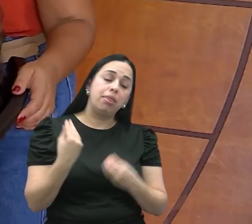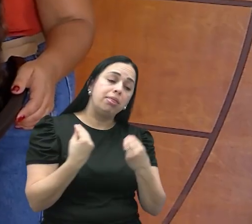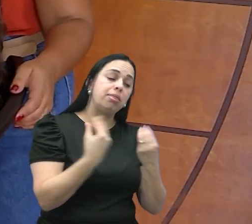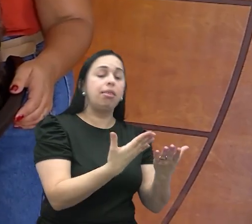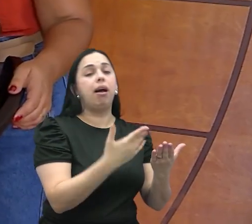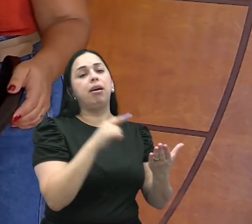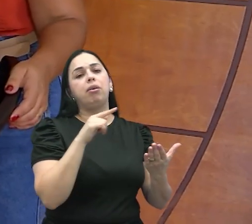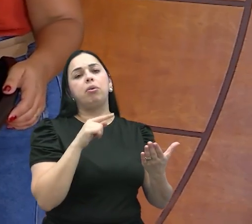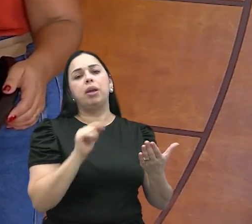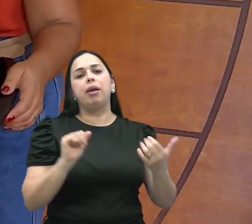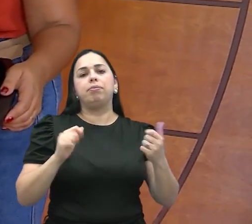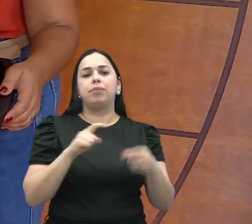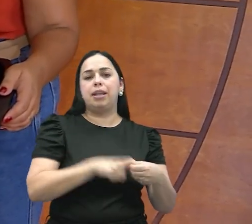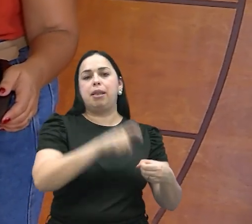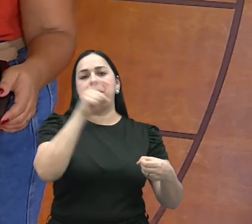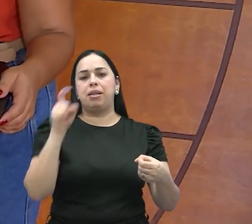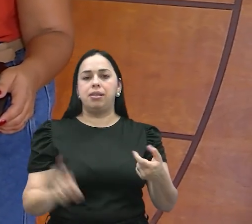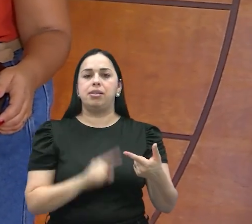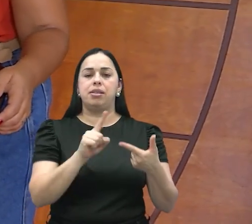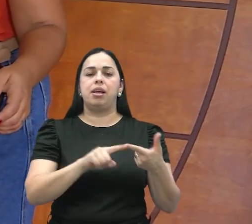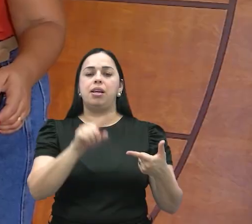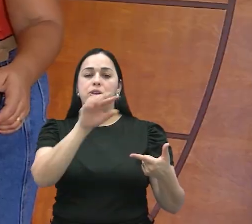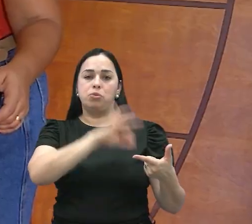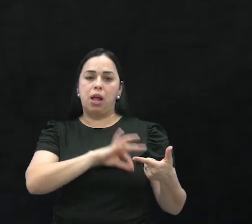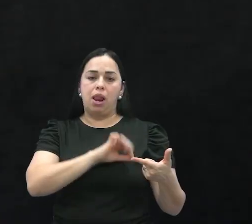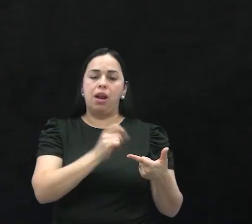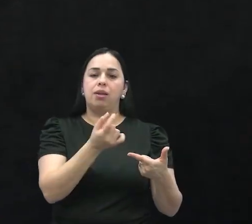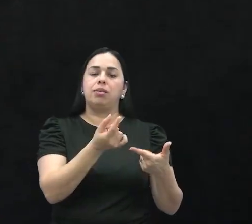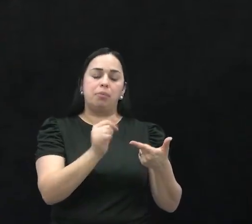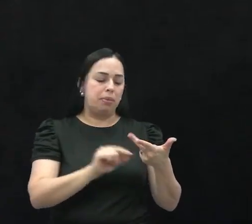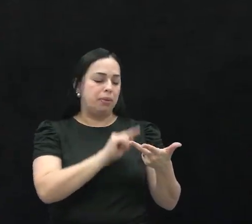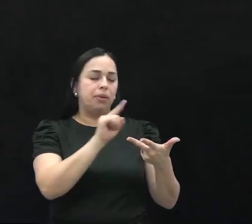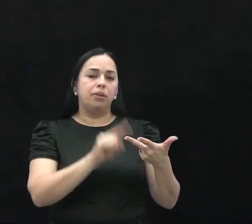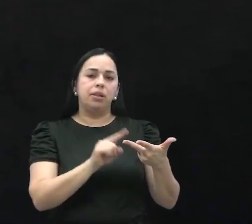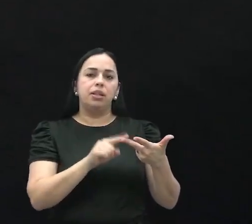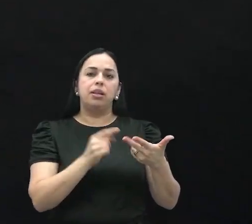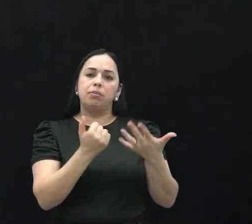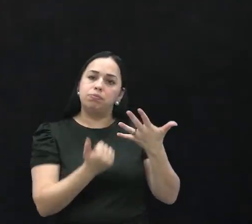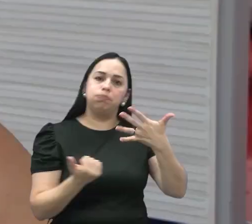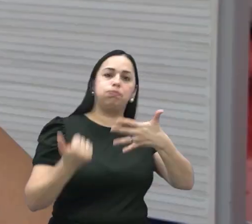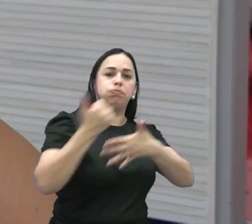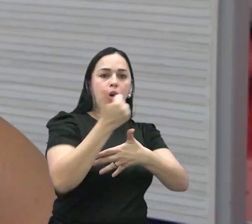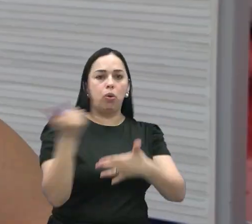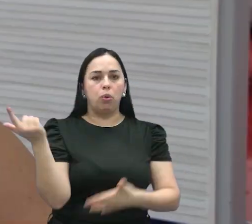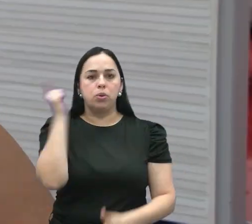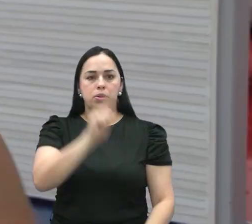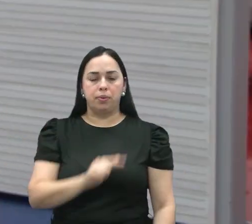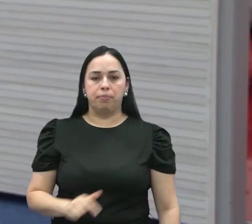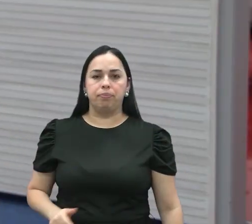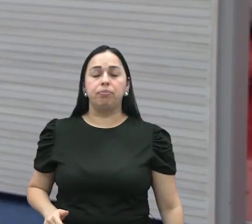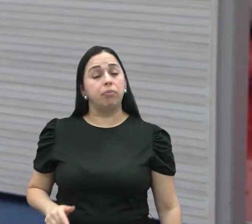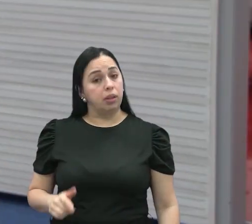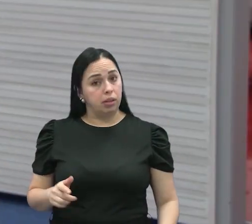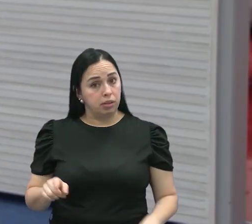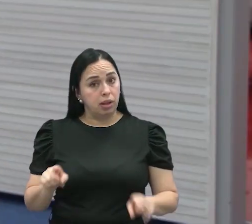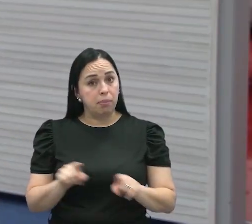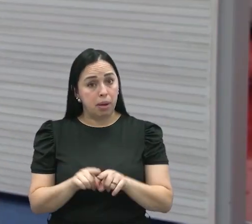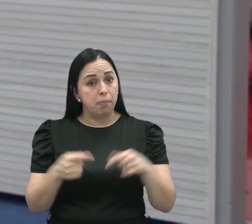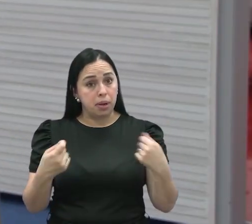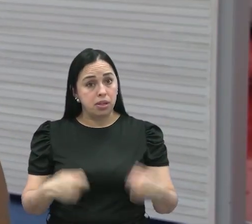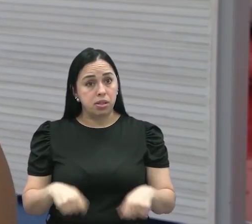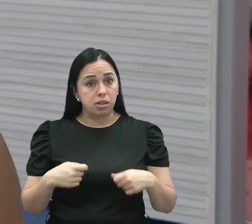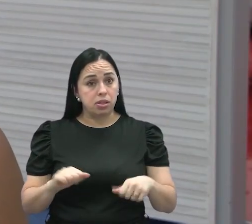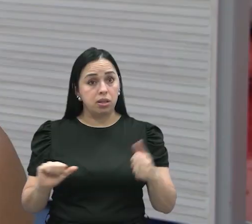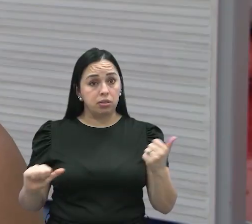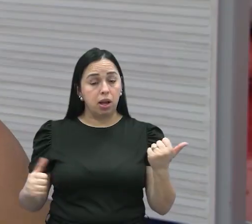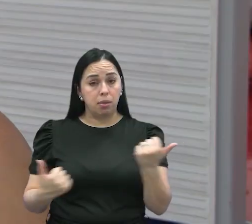elas autonomia e independência nas tarefas e obrigações dos cargos. E ter o amparo também. As mulheres